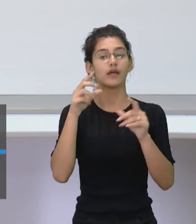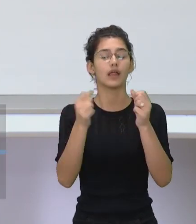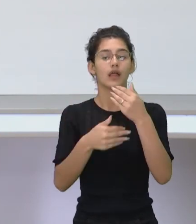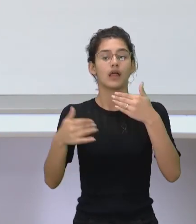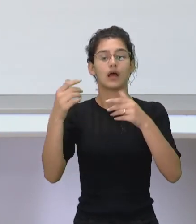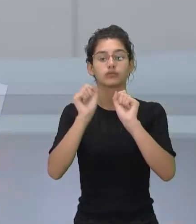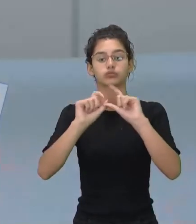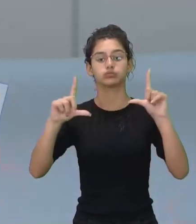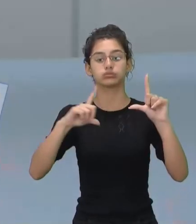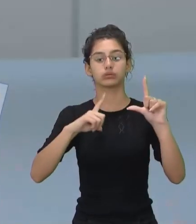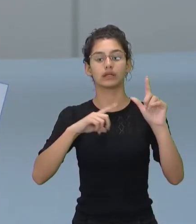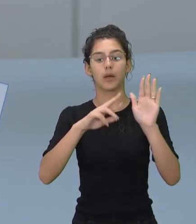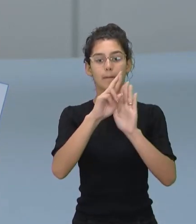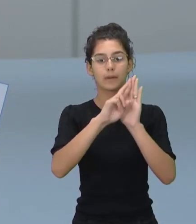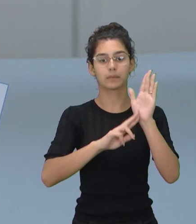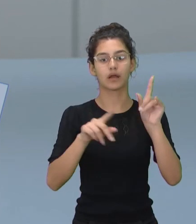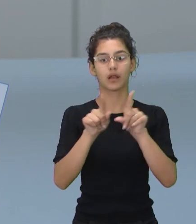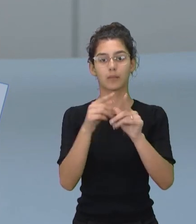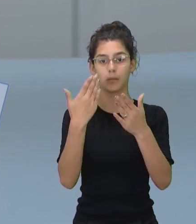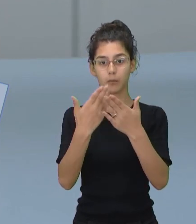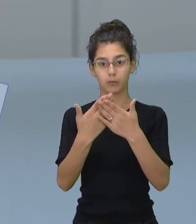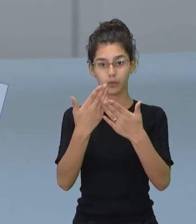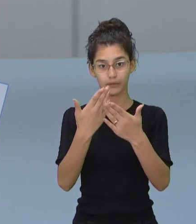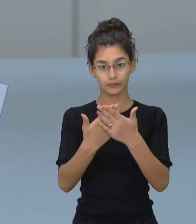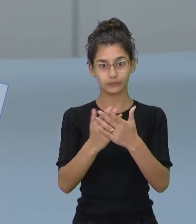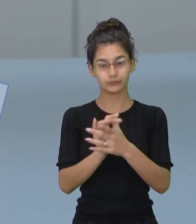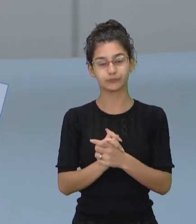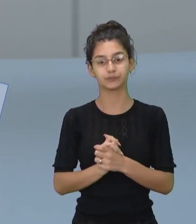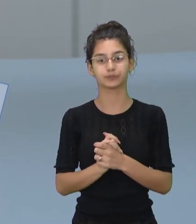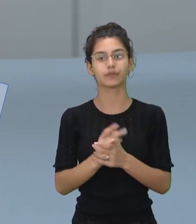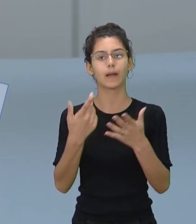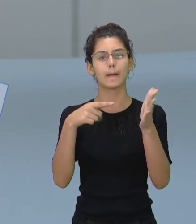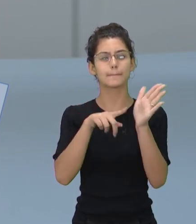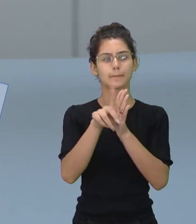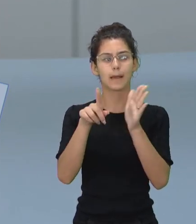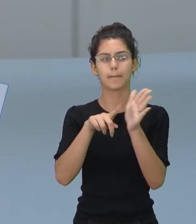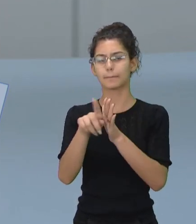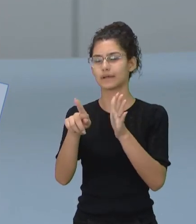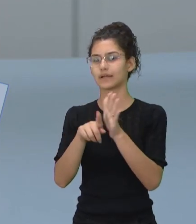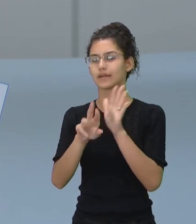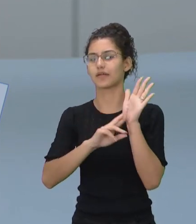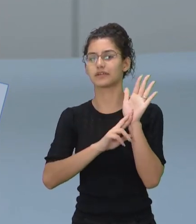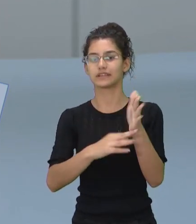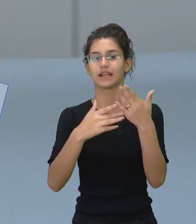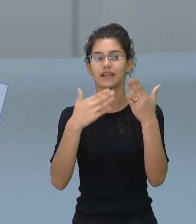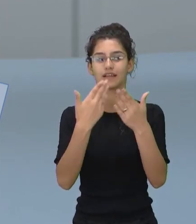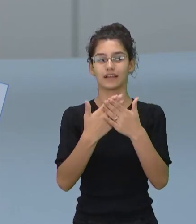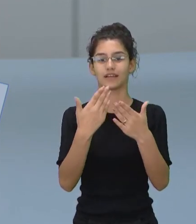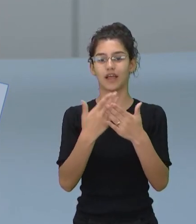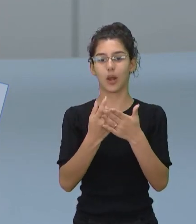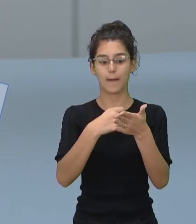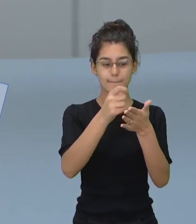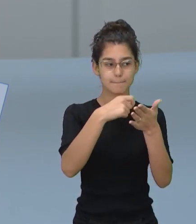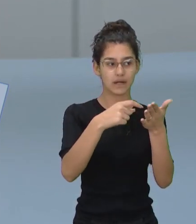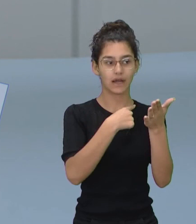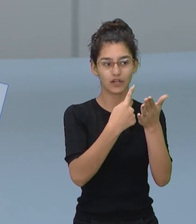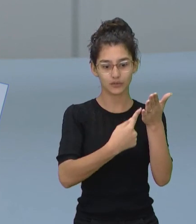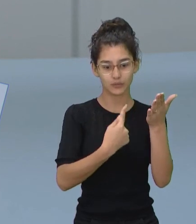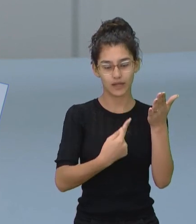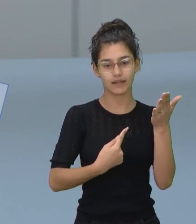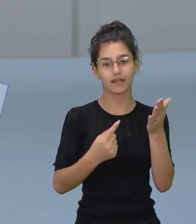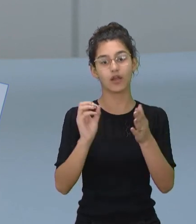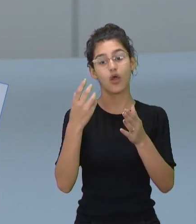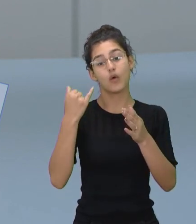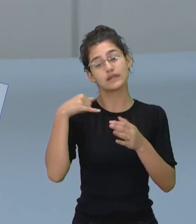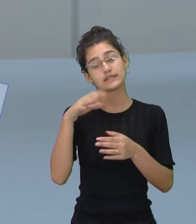tela, eu deixei um roteiro também para o estudante, reflita sobre as questões apresentadas nessa aula, registra no seu caderno, ou